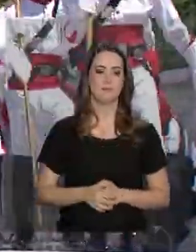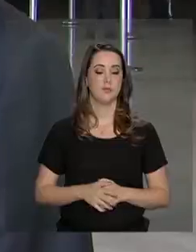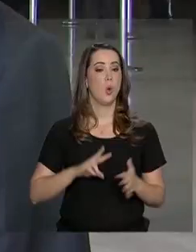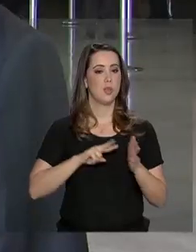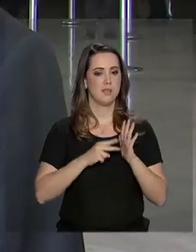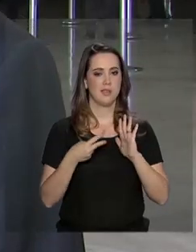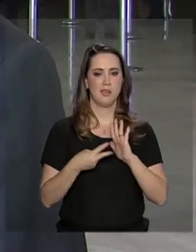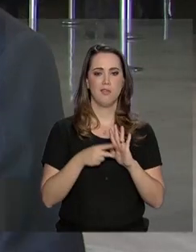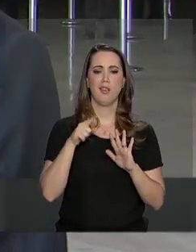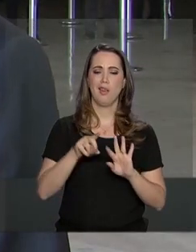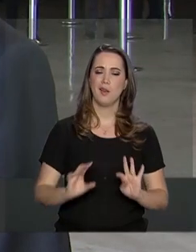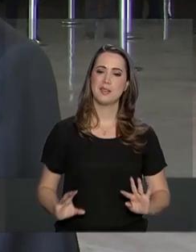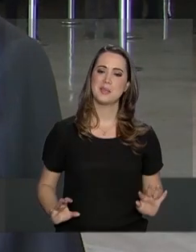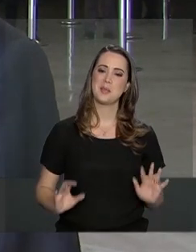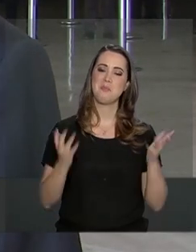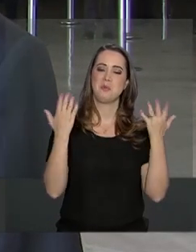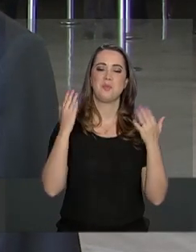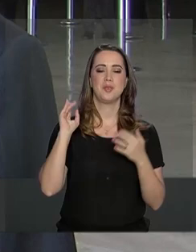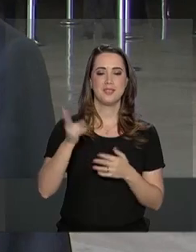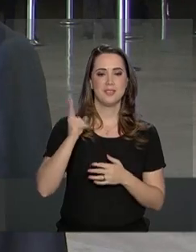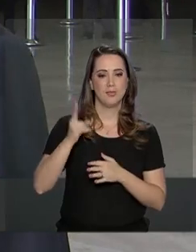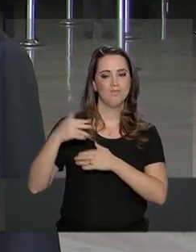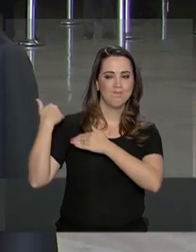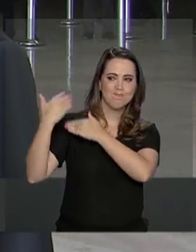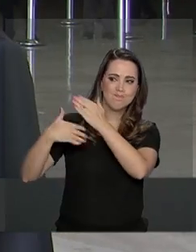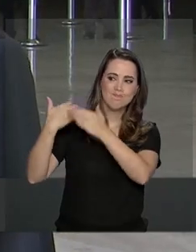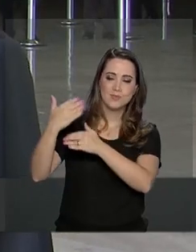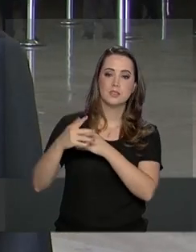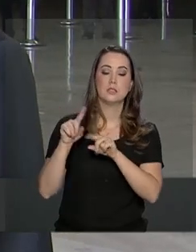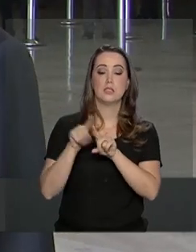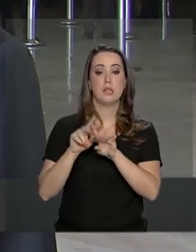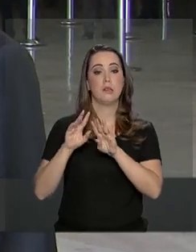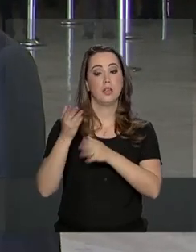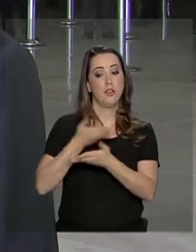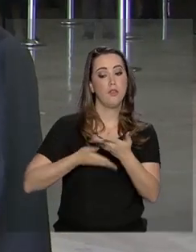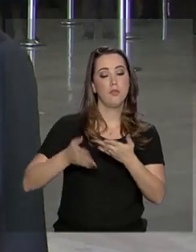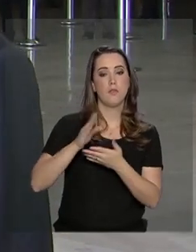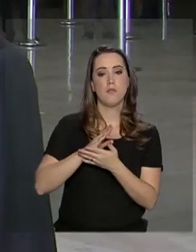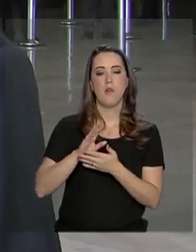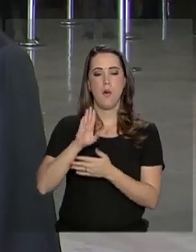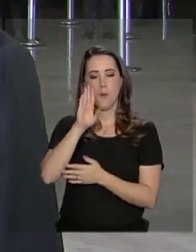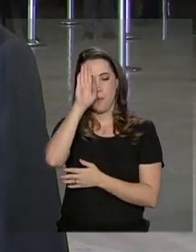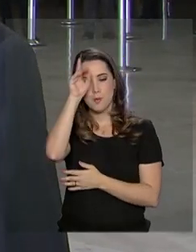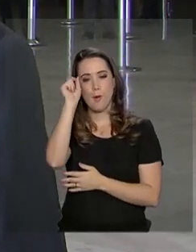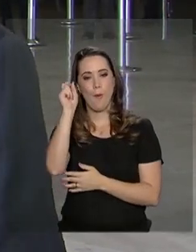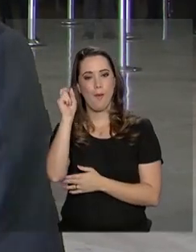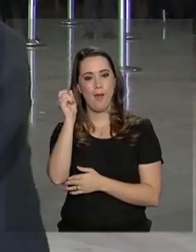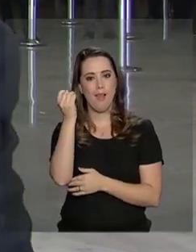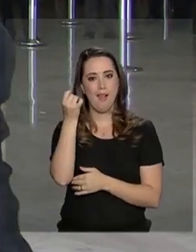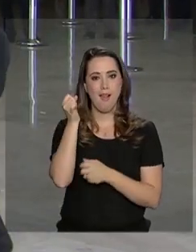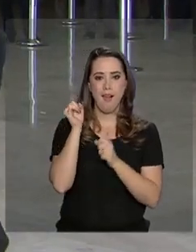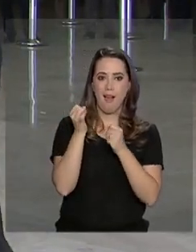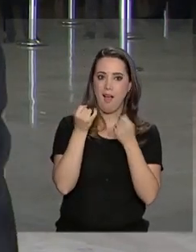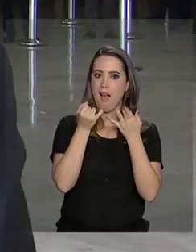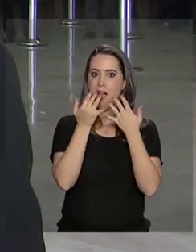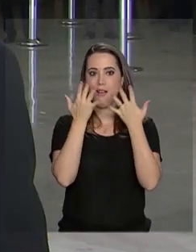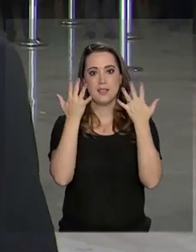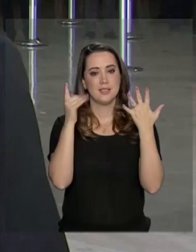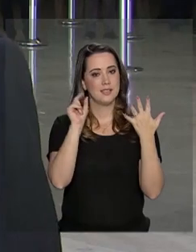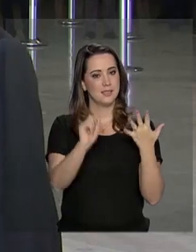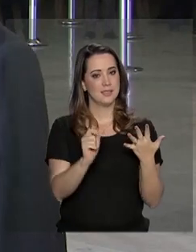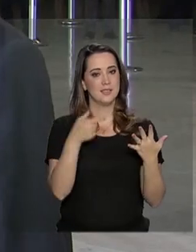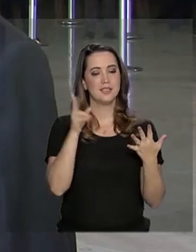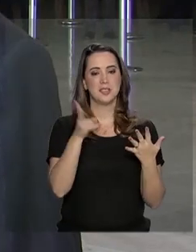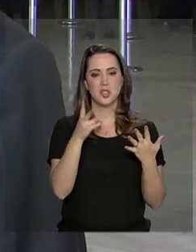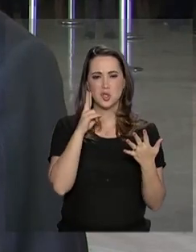uma cerimônia tradicional e que envolve principalmente a mística que está retratada